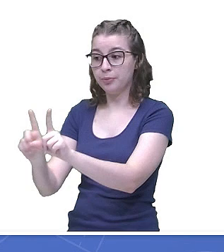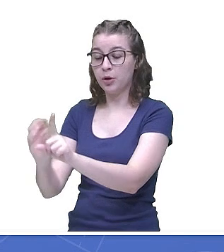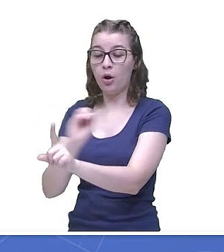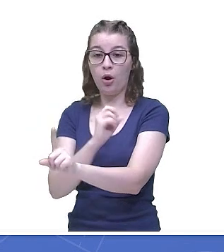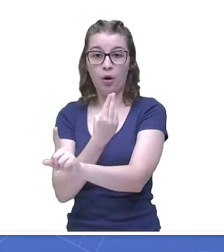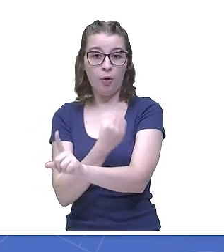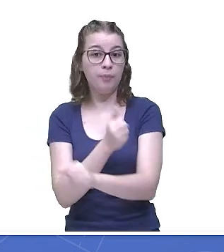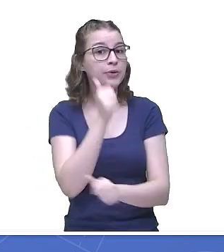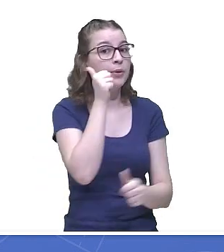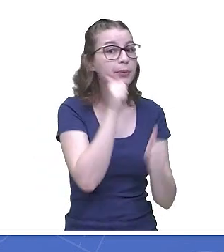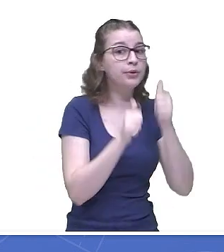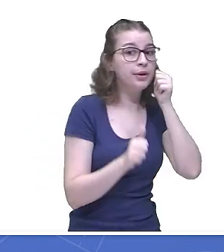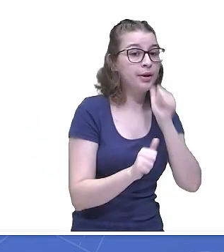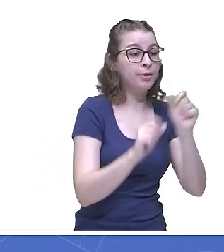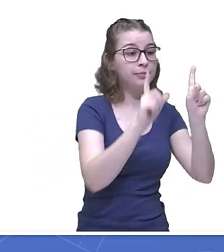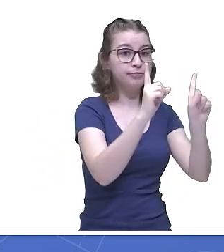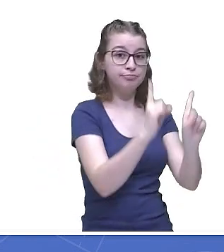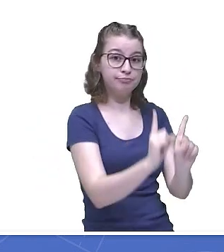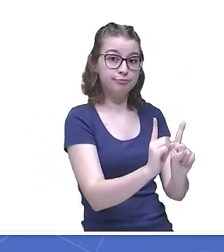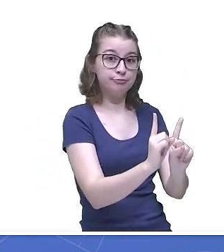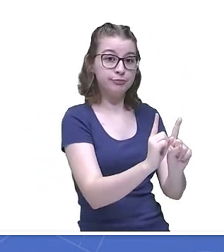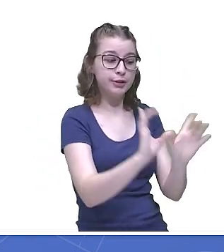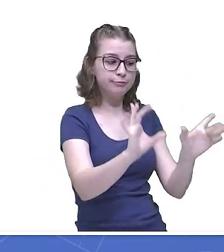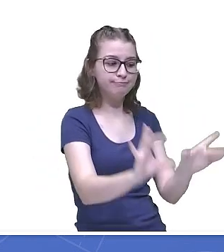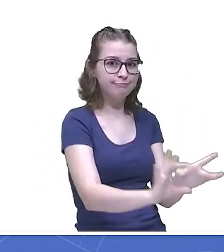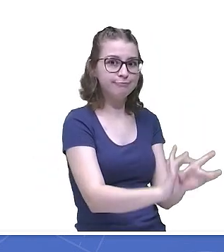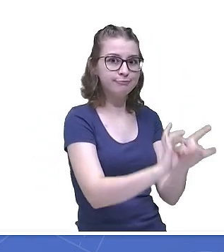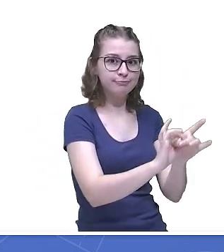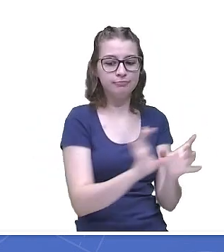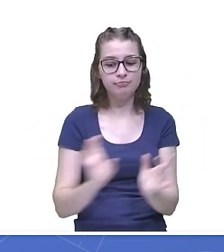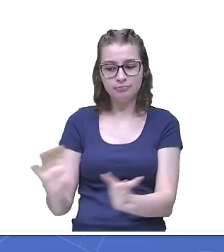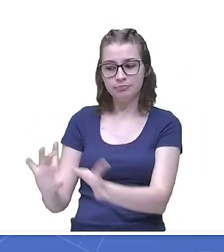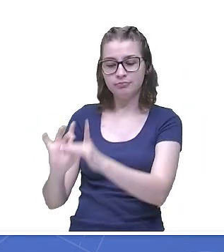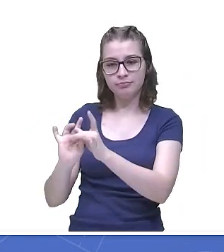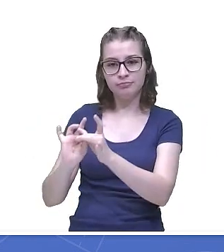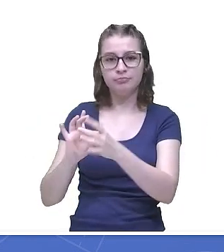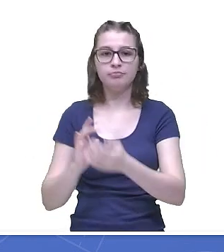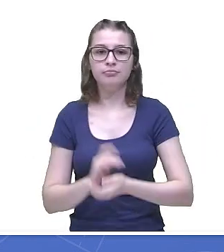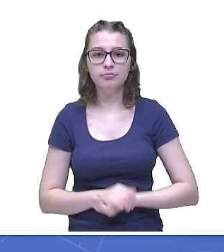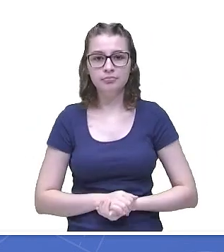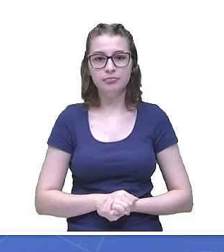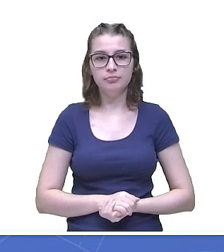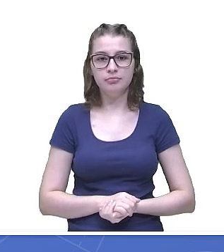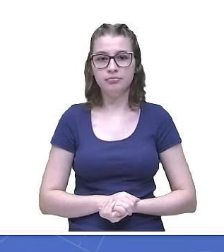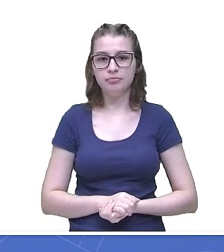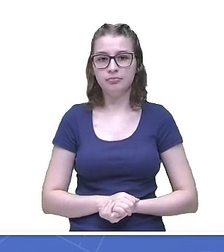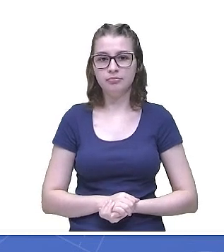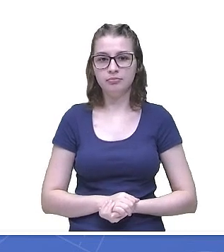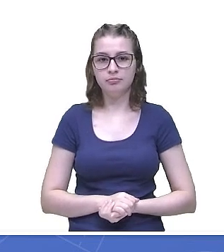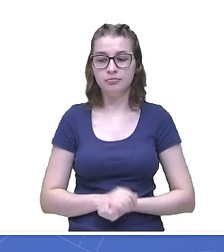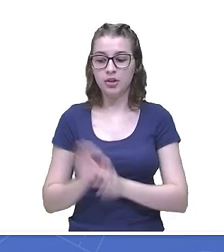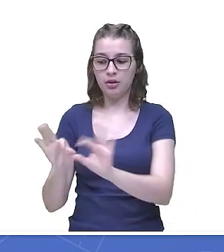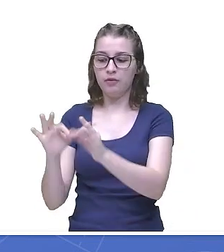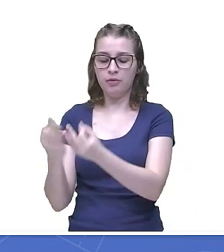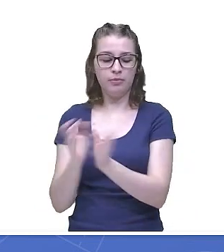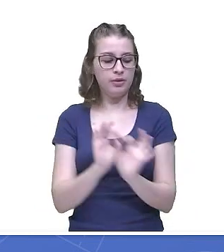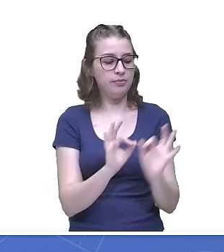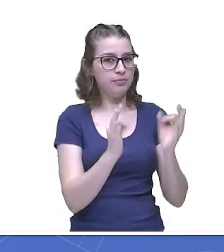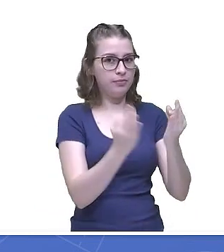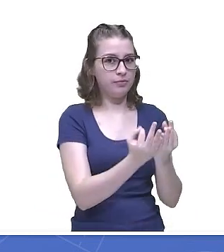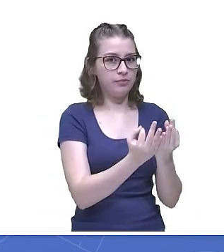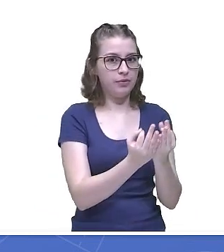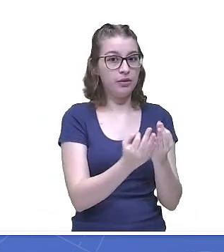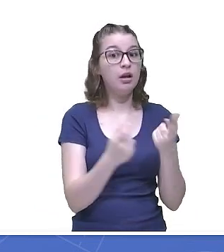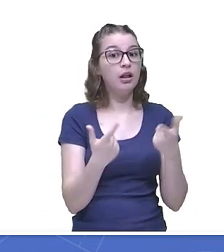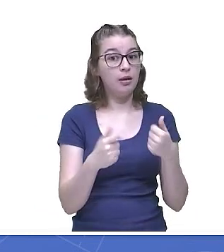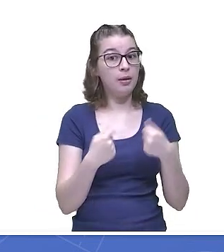que se une para a constituição de um vínculo familiar. Essa constituição familiar, ela também é